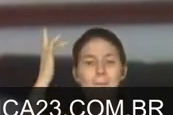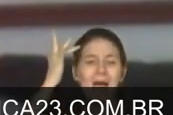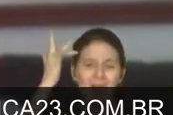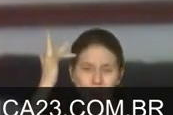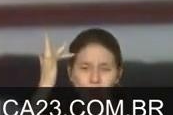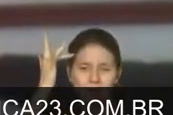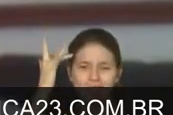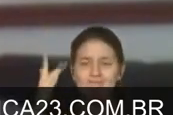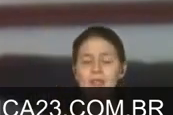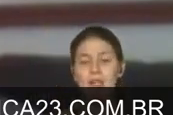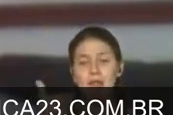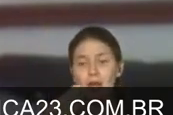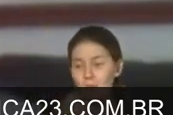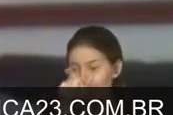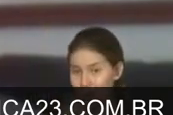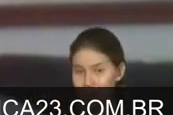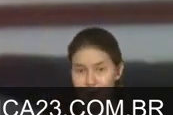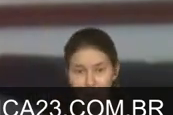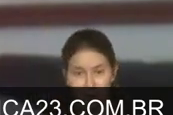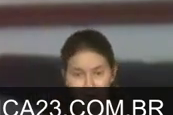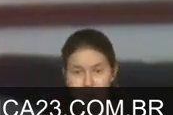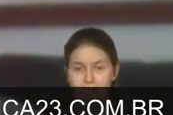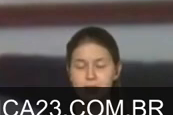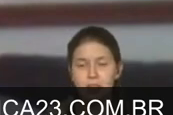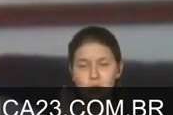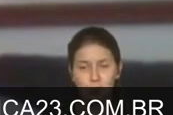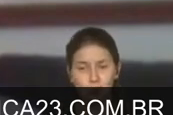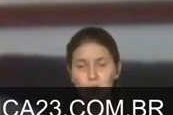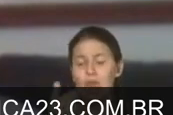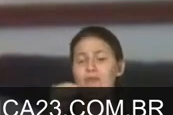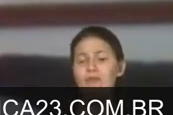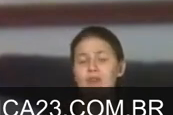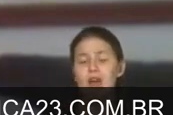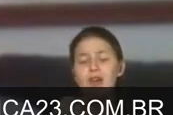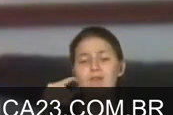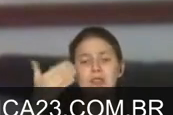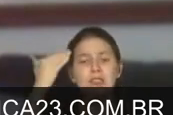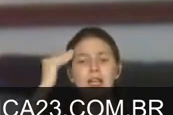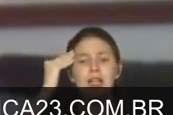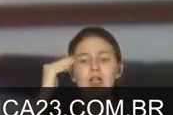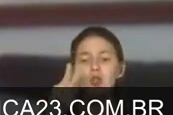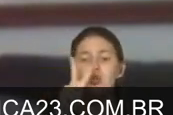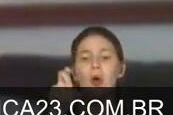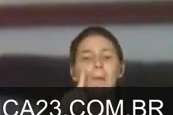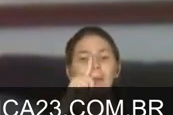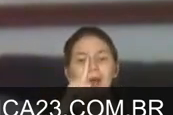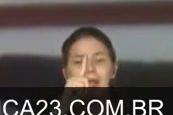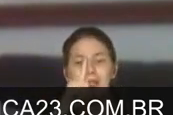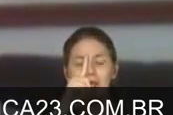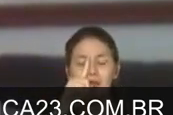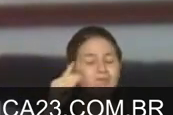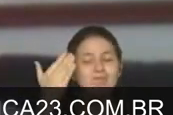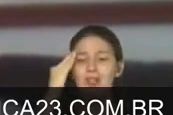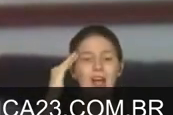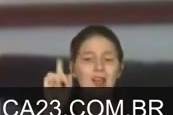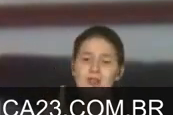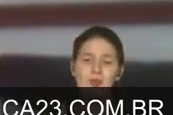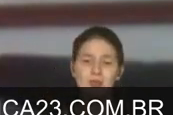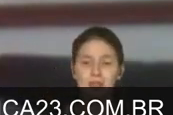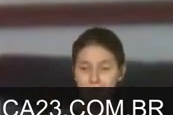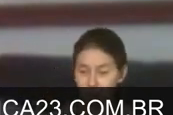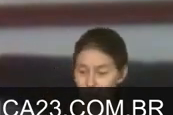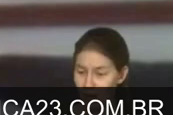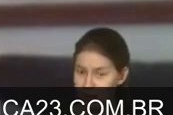tem condição de ter uma definição clara de risco, perigo. Tanto que a